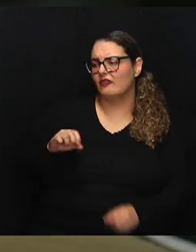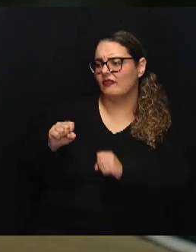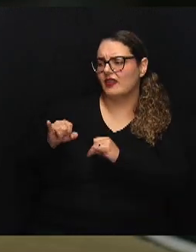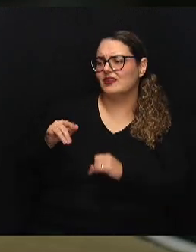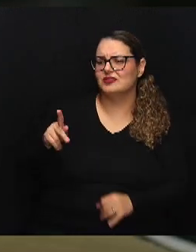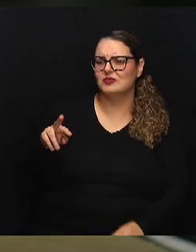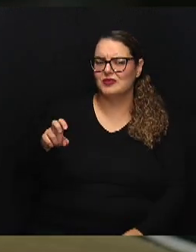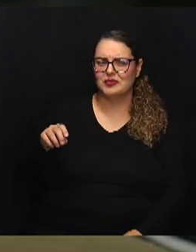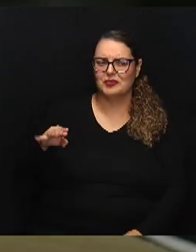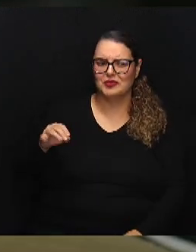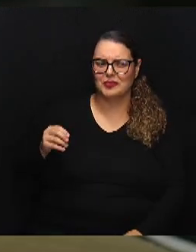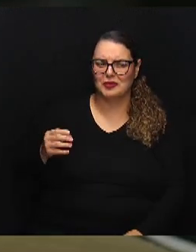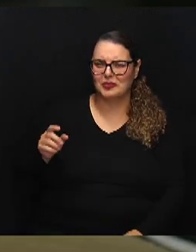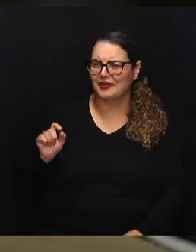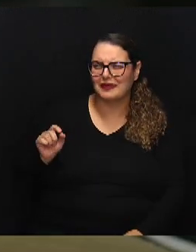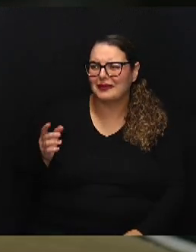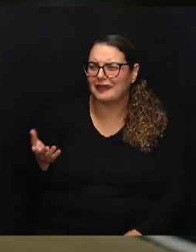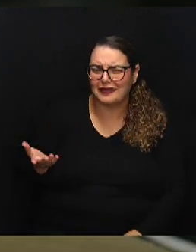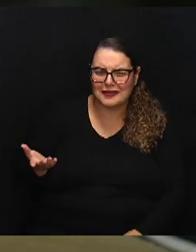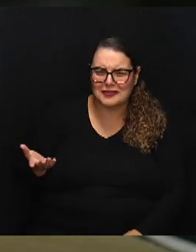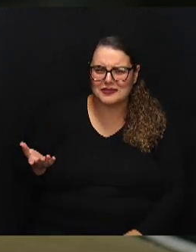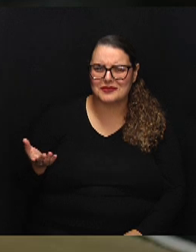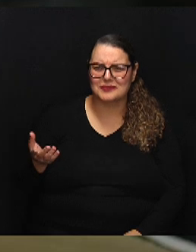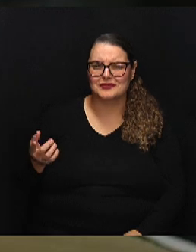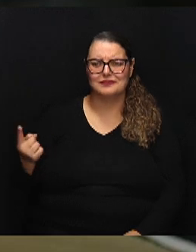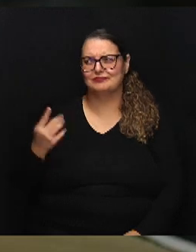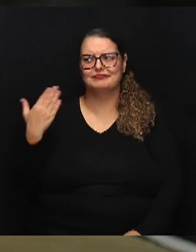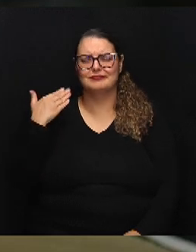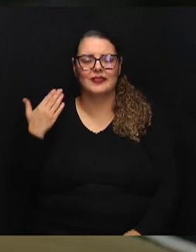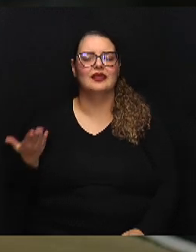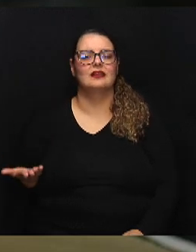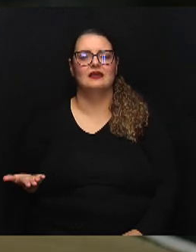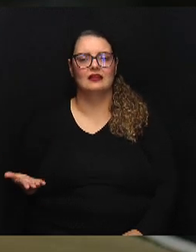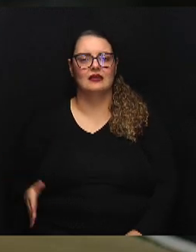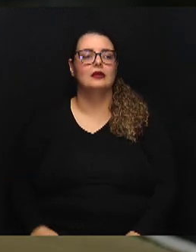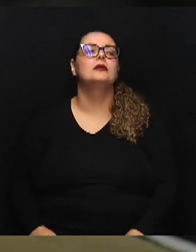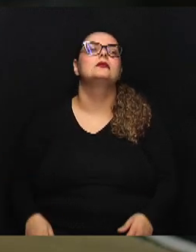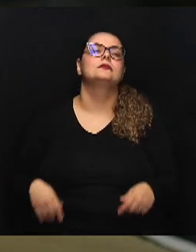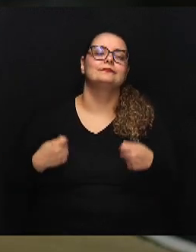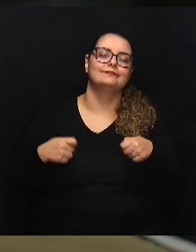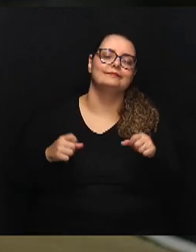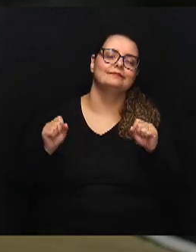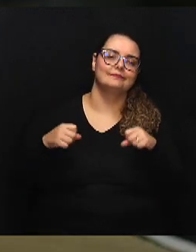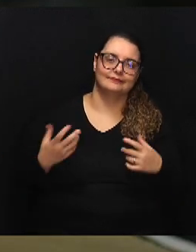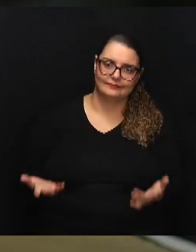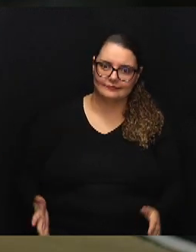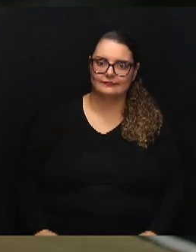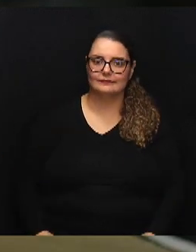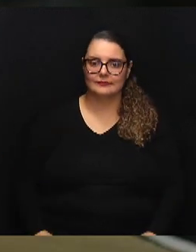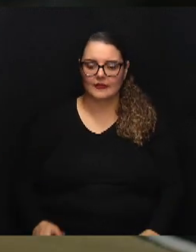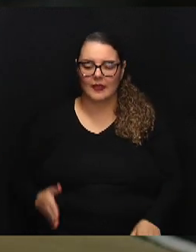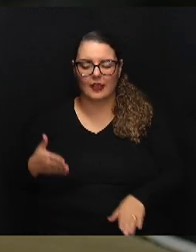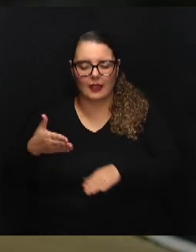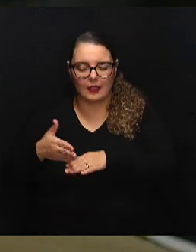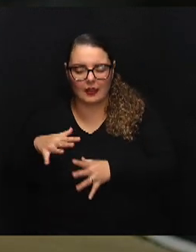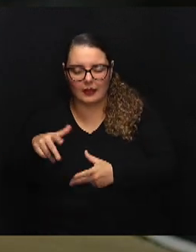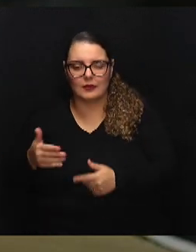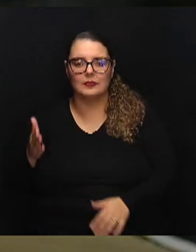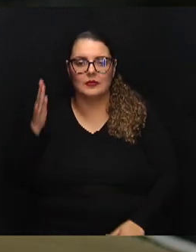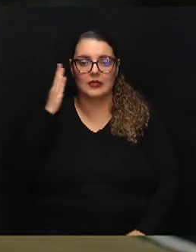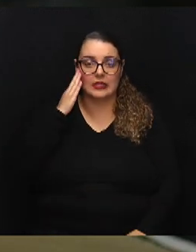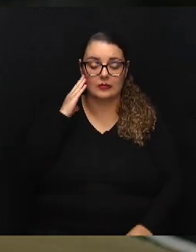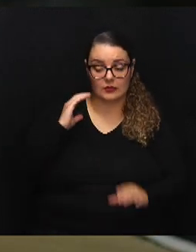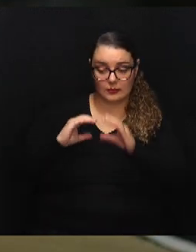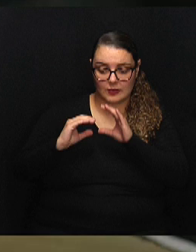mas o que é isso, menino? Da onde você veio com essa conversa? Então você precisa, assim, entrar um pouquinho nesse mundo para que você possa ter uma